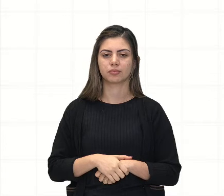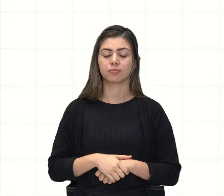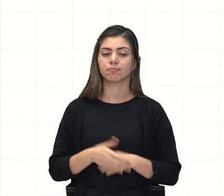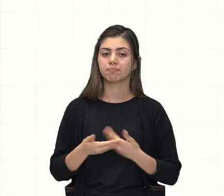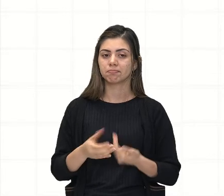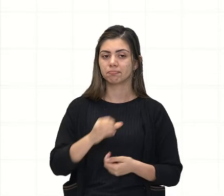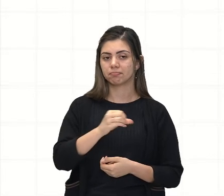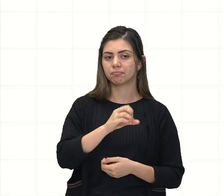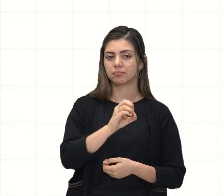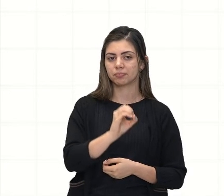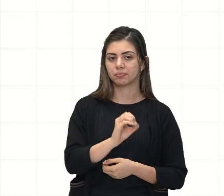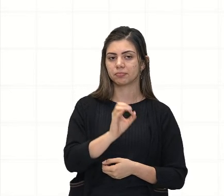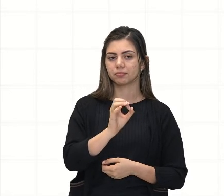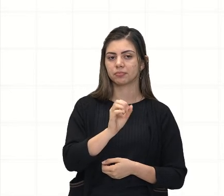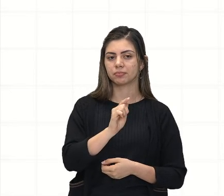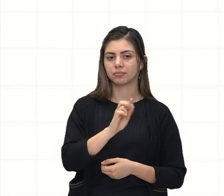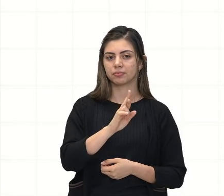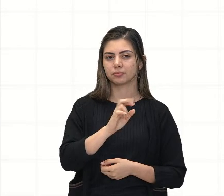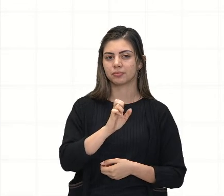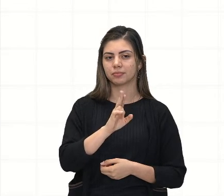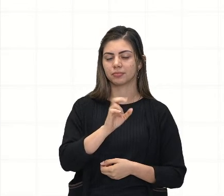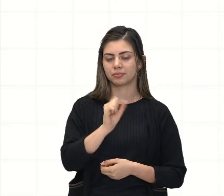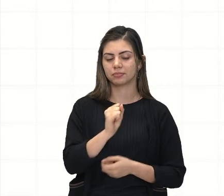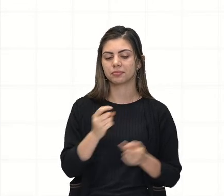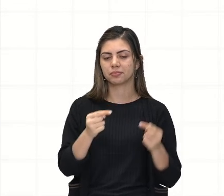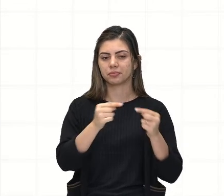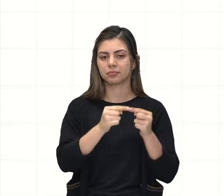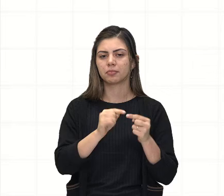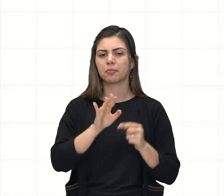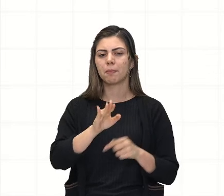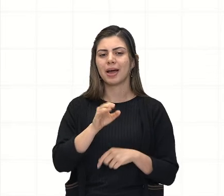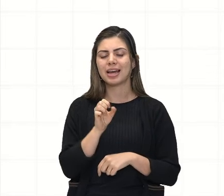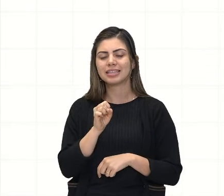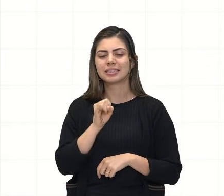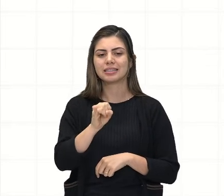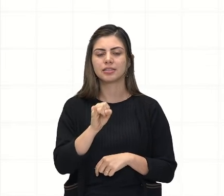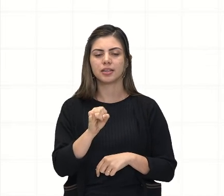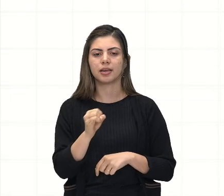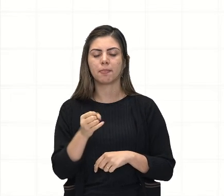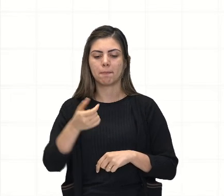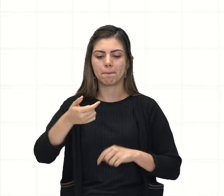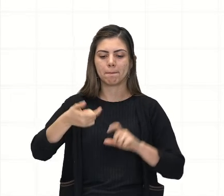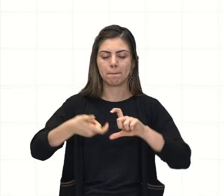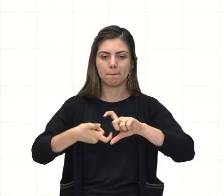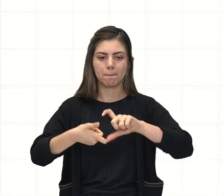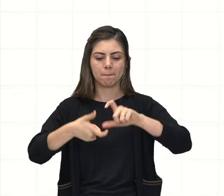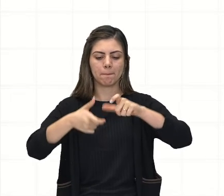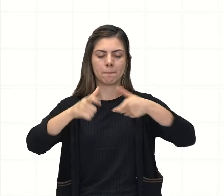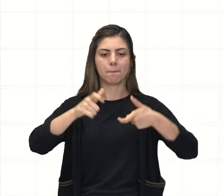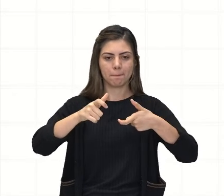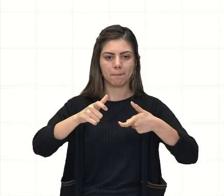90 graus. Se nós girarmos mais 90 graus,